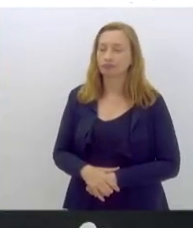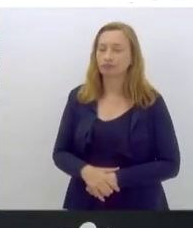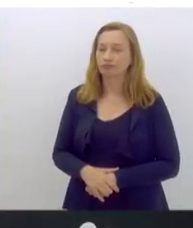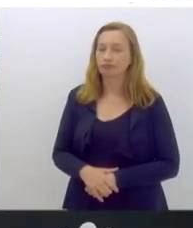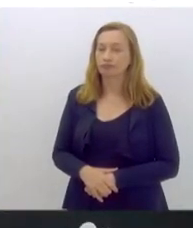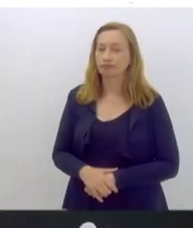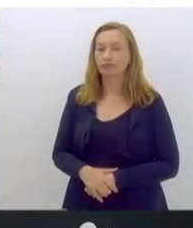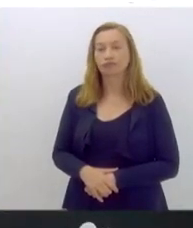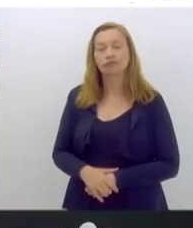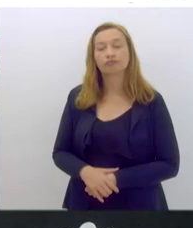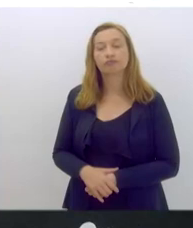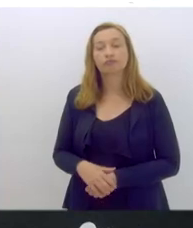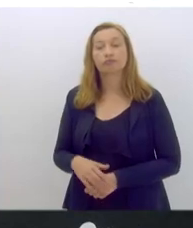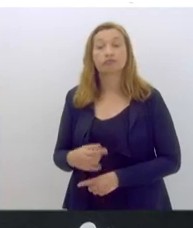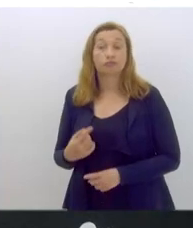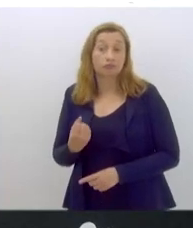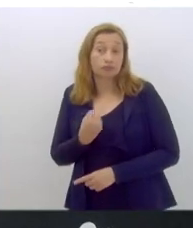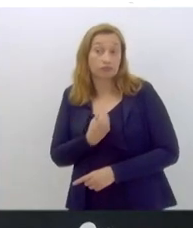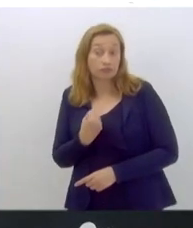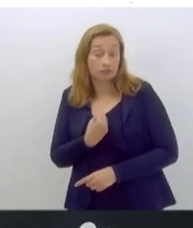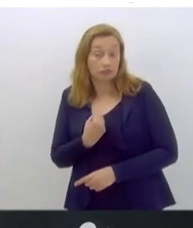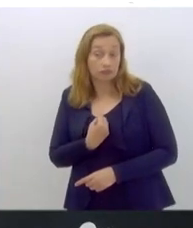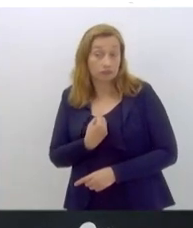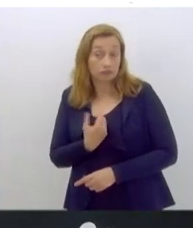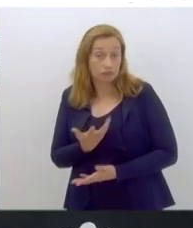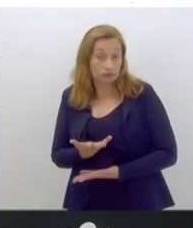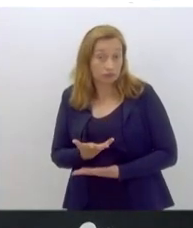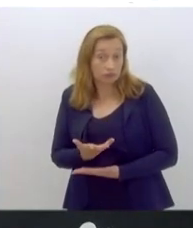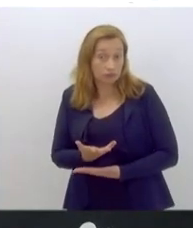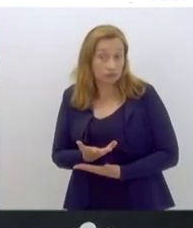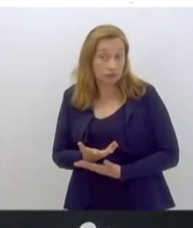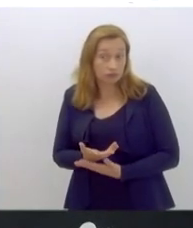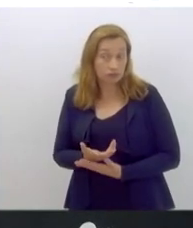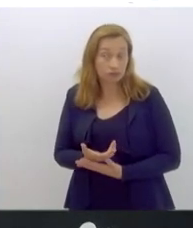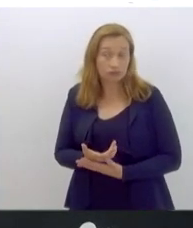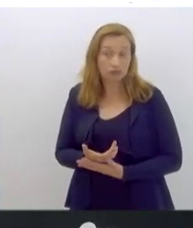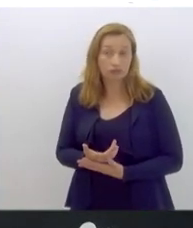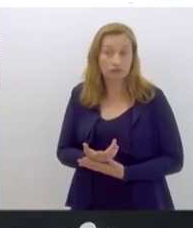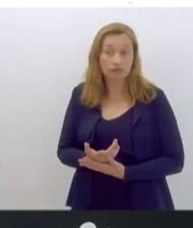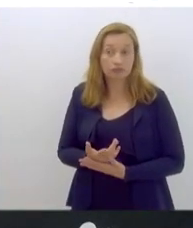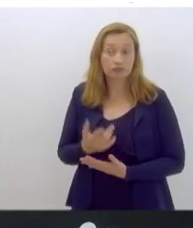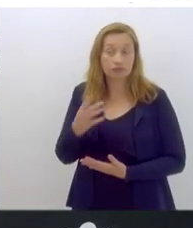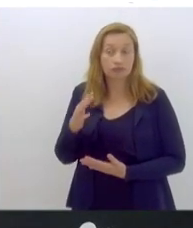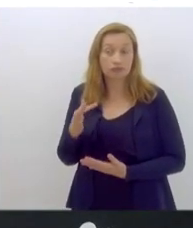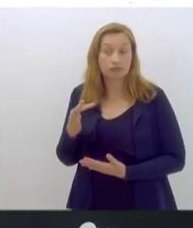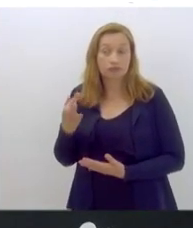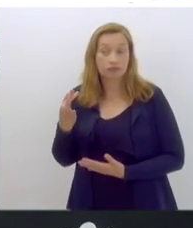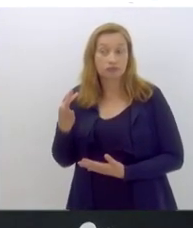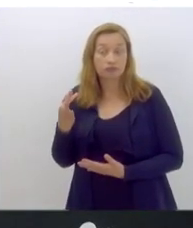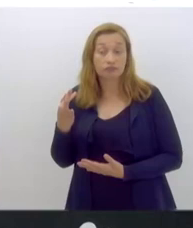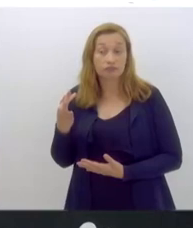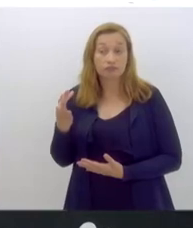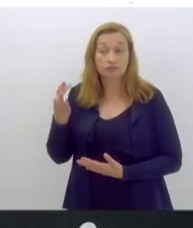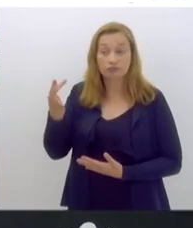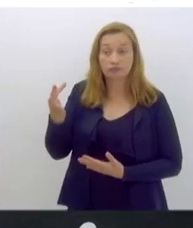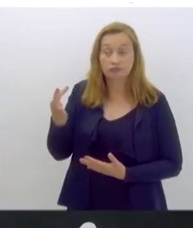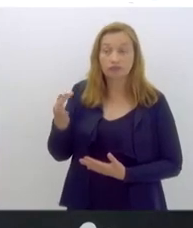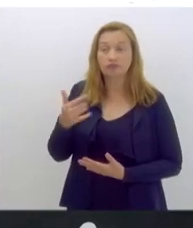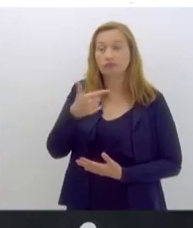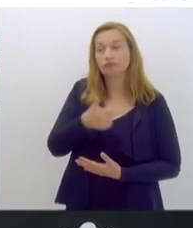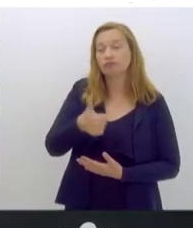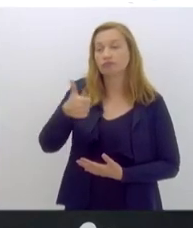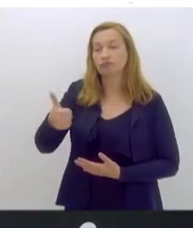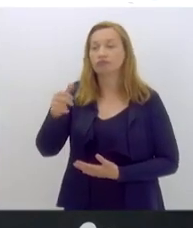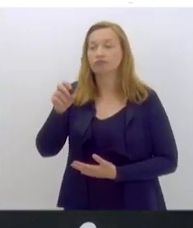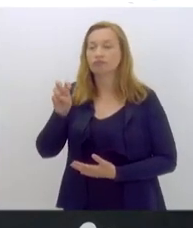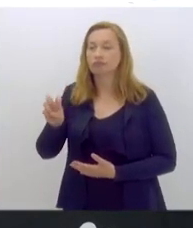porque nos números que o seu cotejar com os números da estimativa em relação a 21 5.5